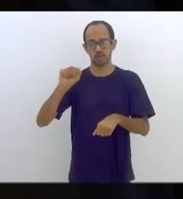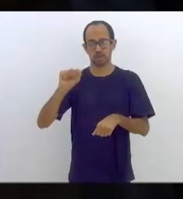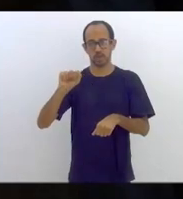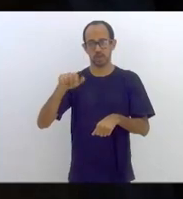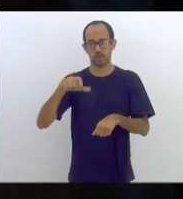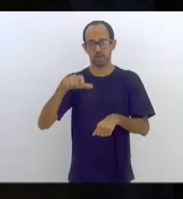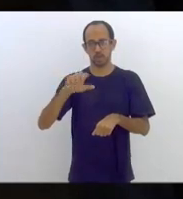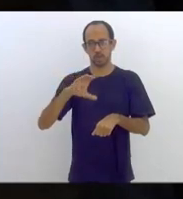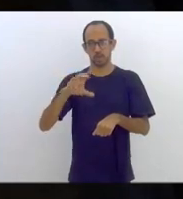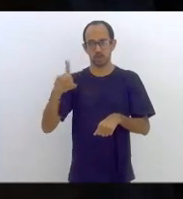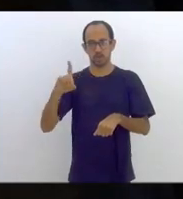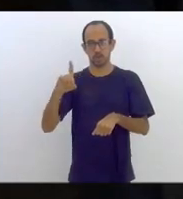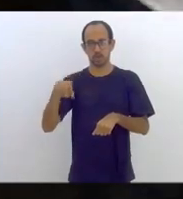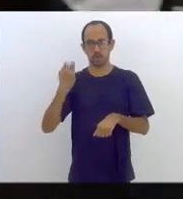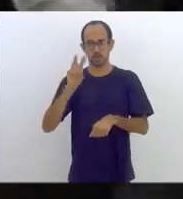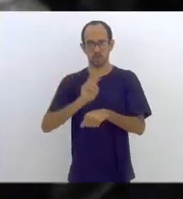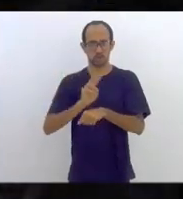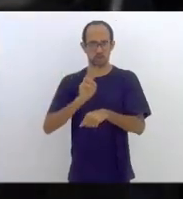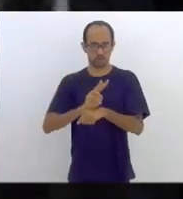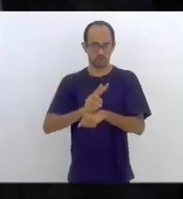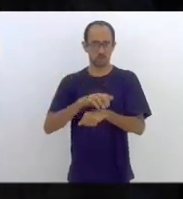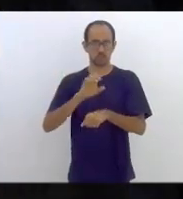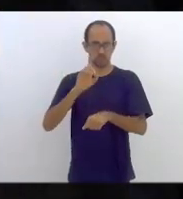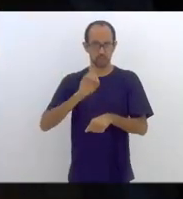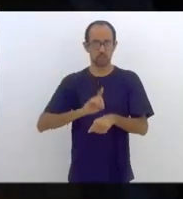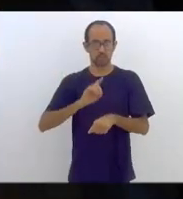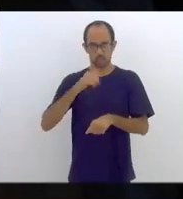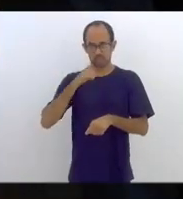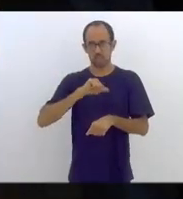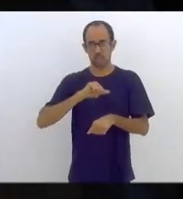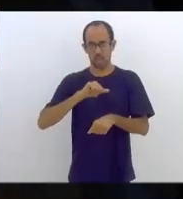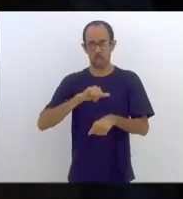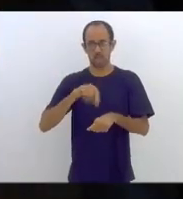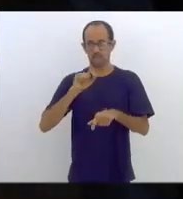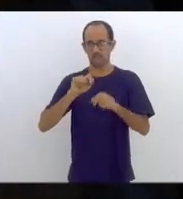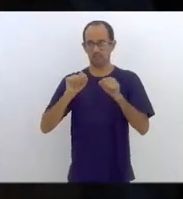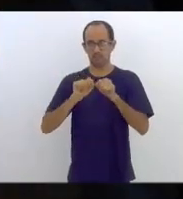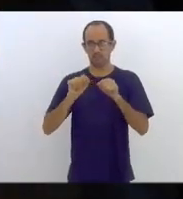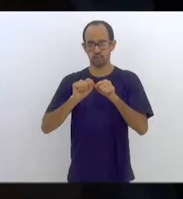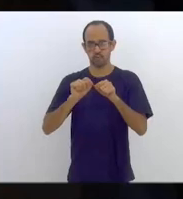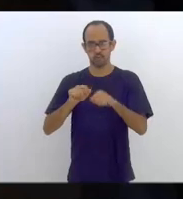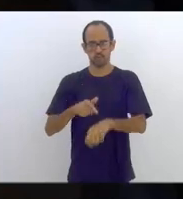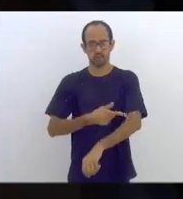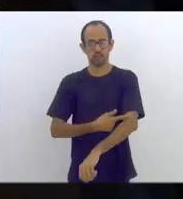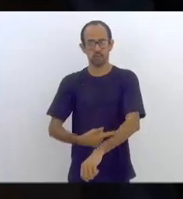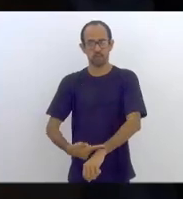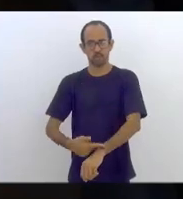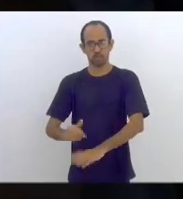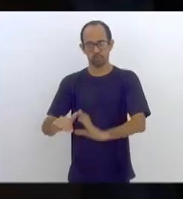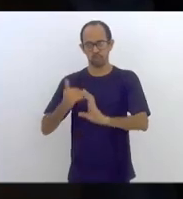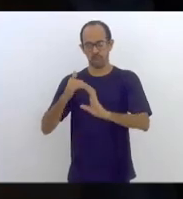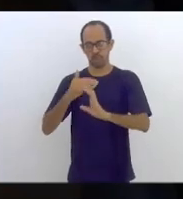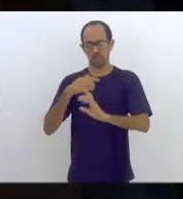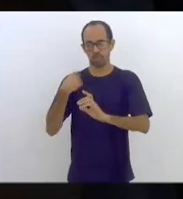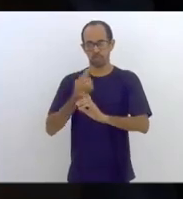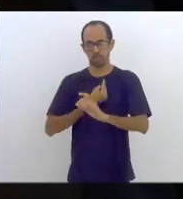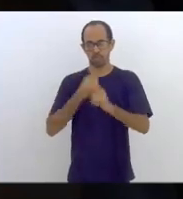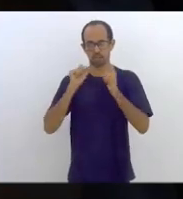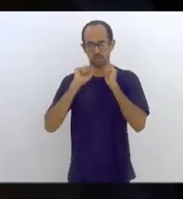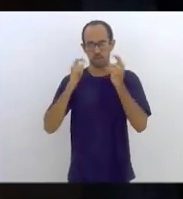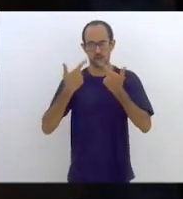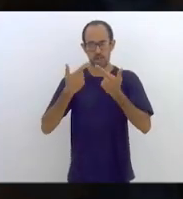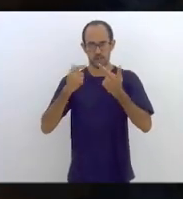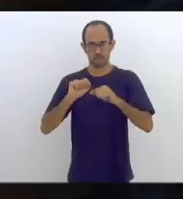coordenadora de defesa dos direitos da mulher que fez a fineza de encaminhar aqui Assembleia Legislativa os nossos